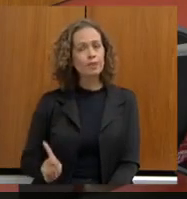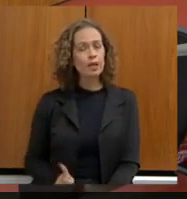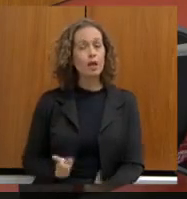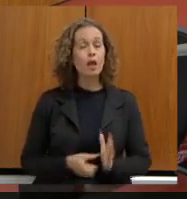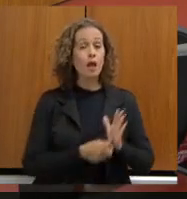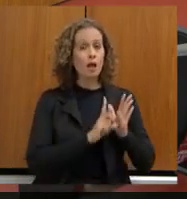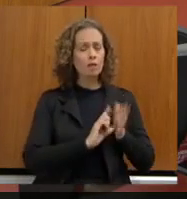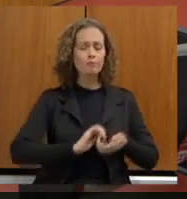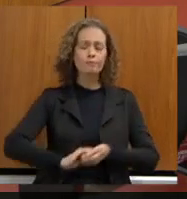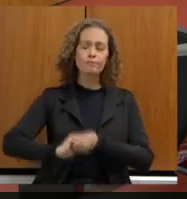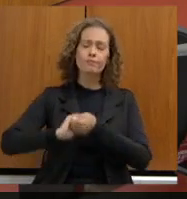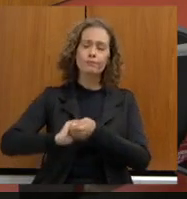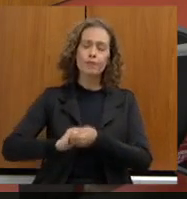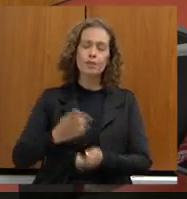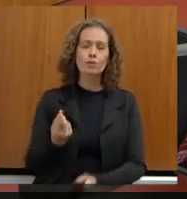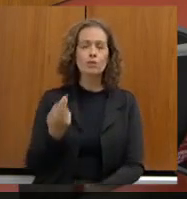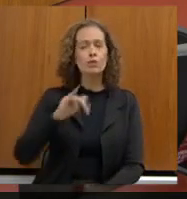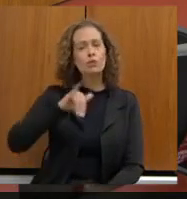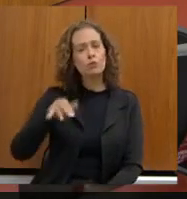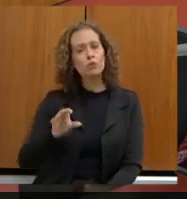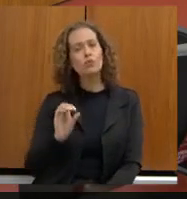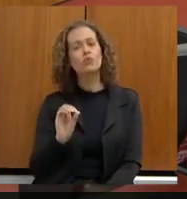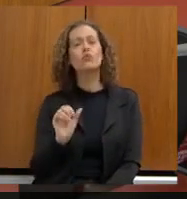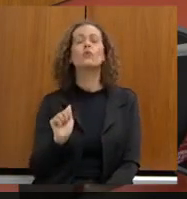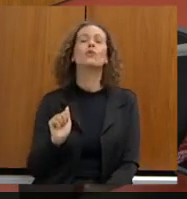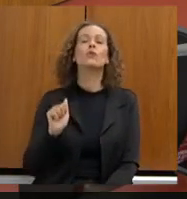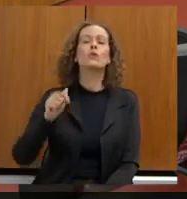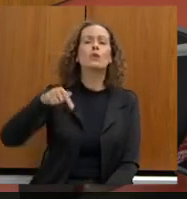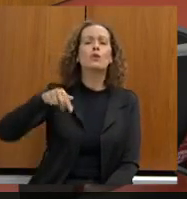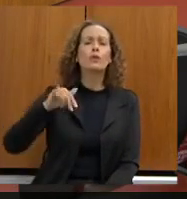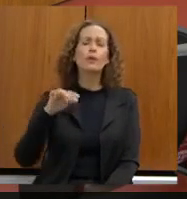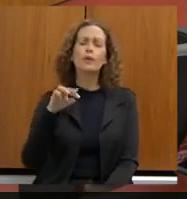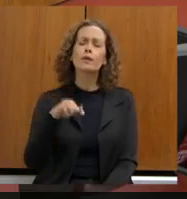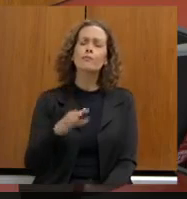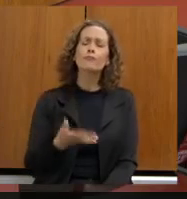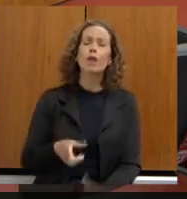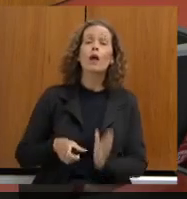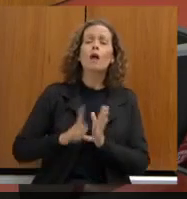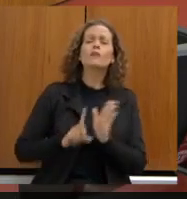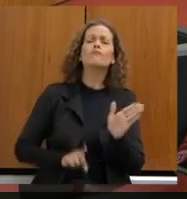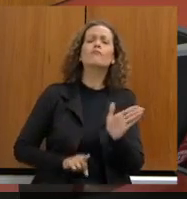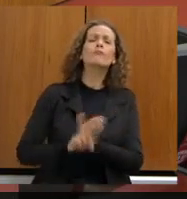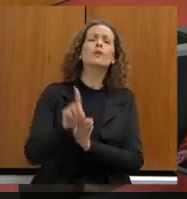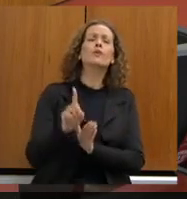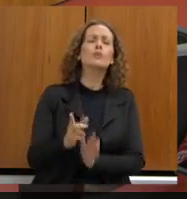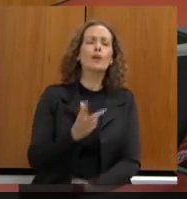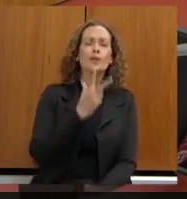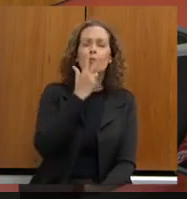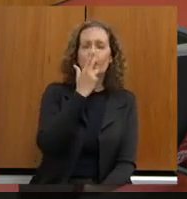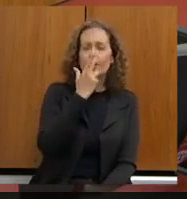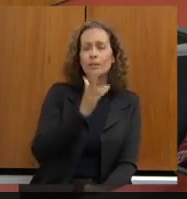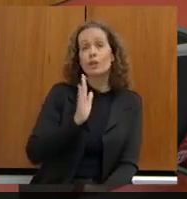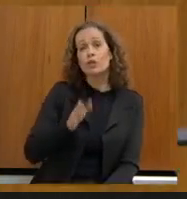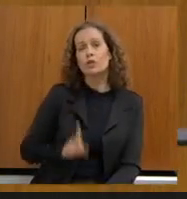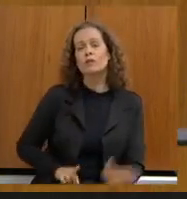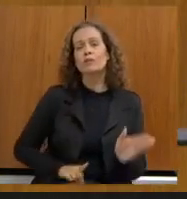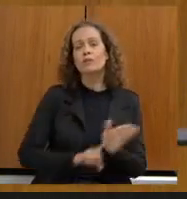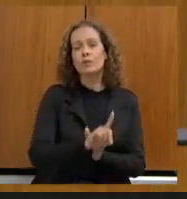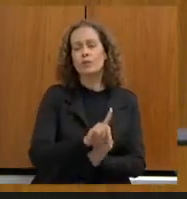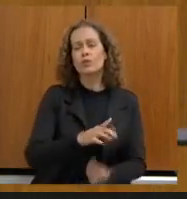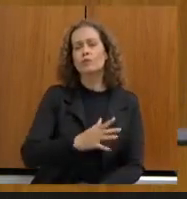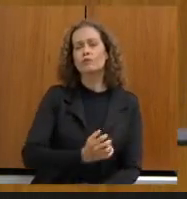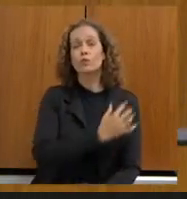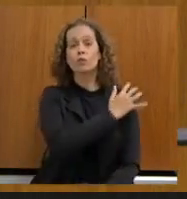mais nada cumprimentar o Dr Joaquim agradeceu tua presença eu tô aqui quero fazer uma pergunta ao Senhor semelhante a que eu fiz o comandante-geral